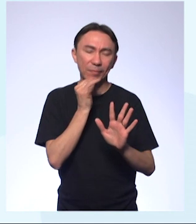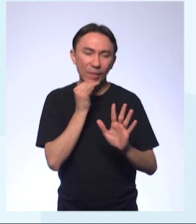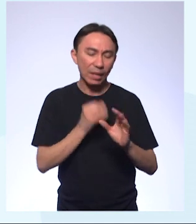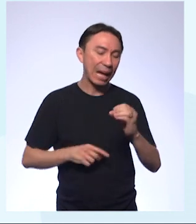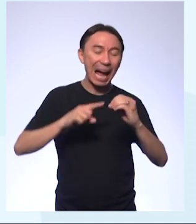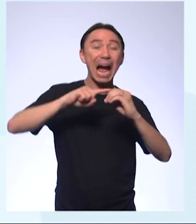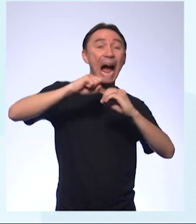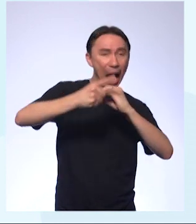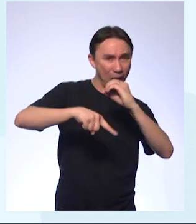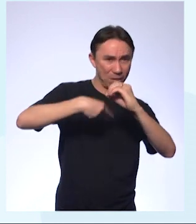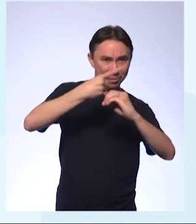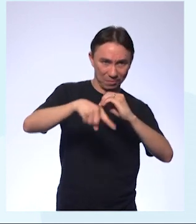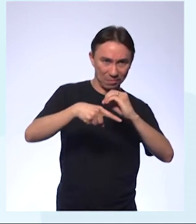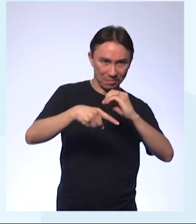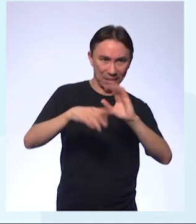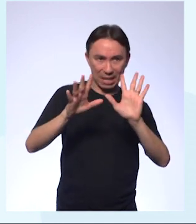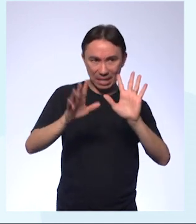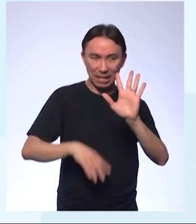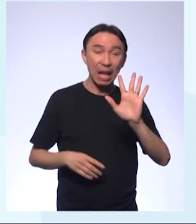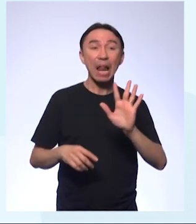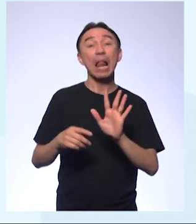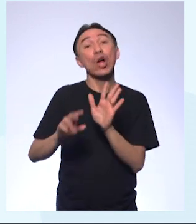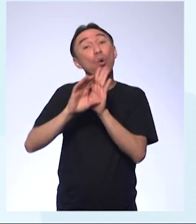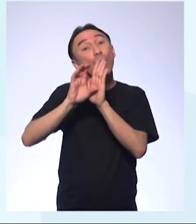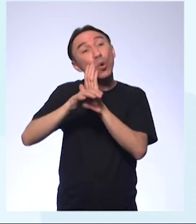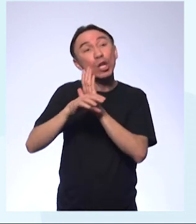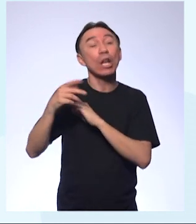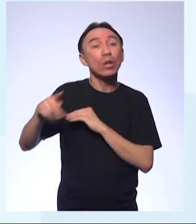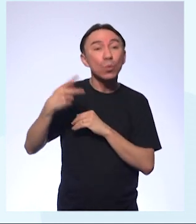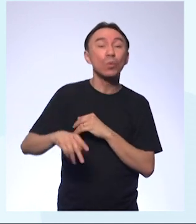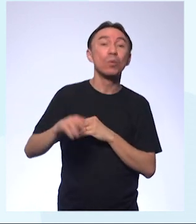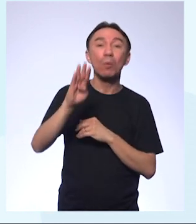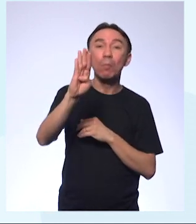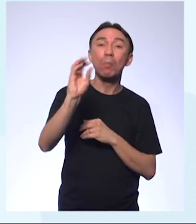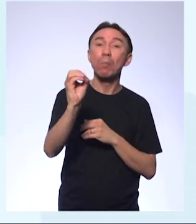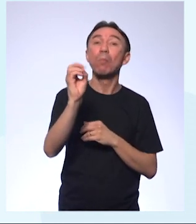que eles estavam trabalhando. Pode continuar.